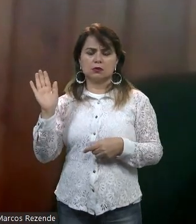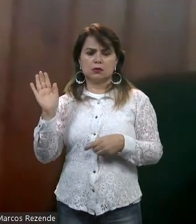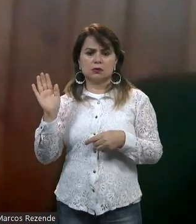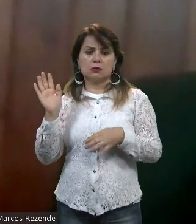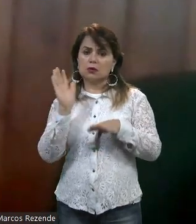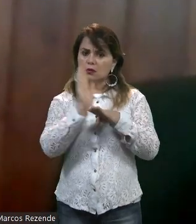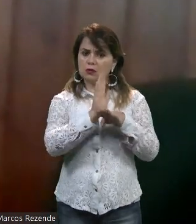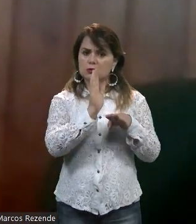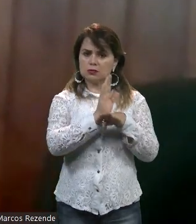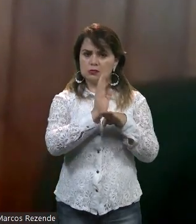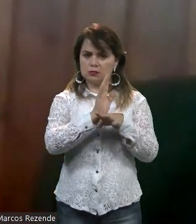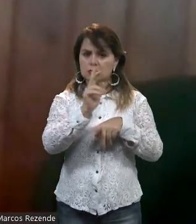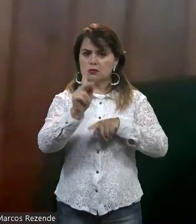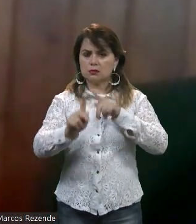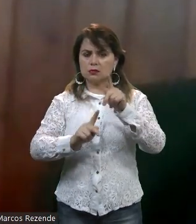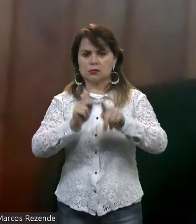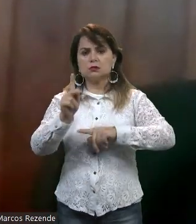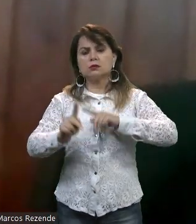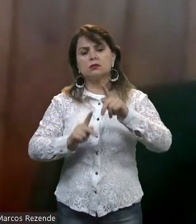que possa incorrer